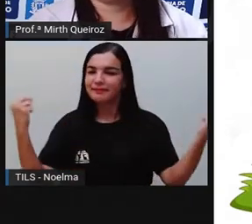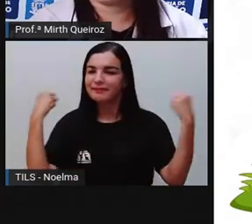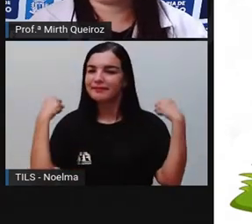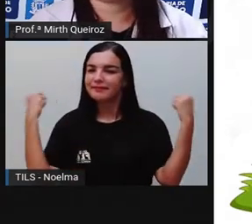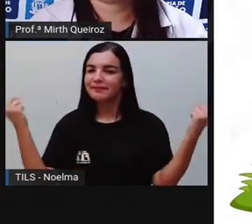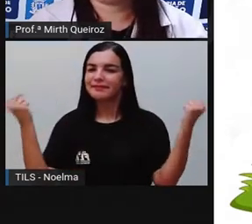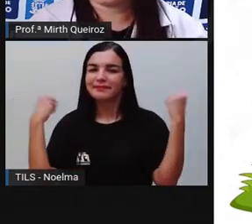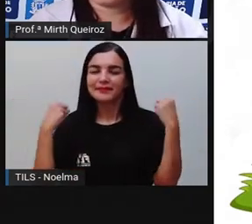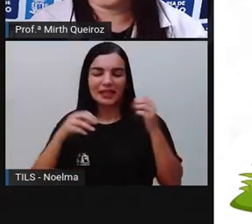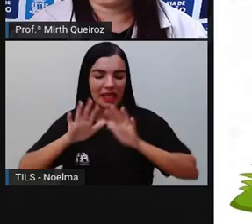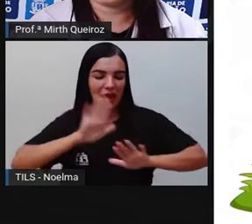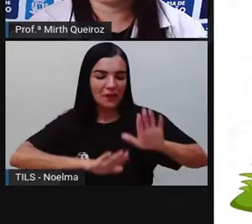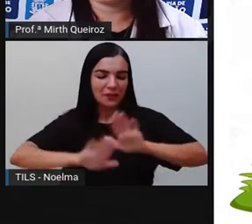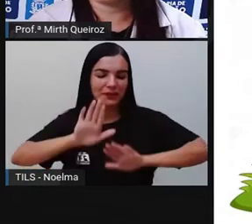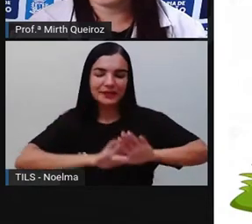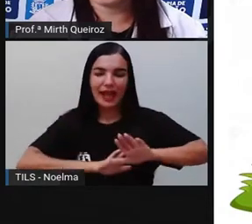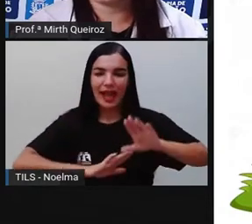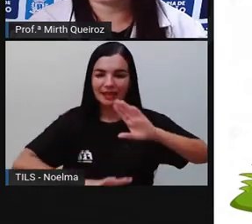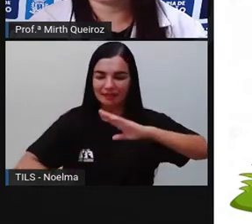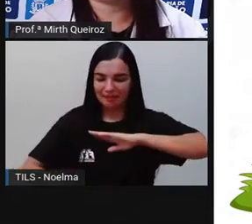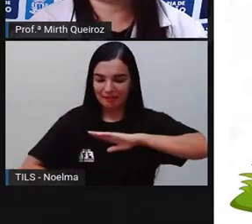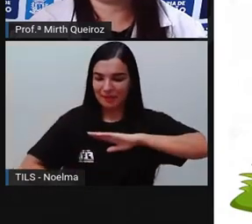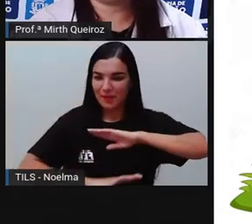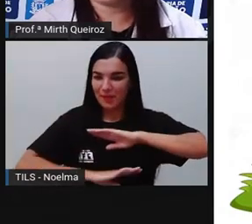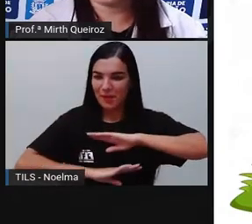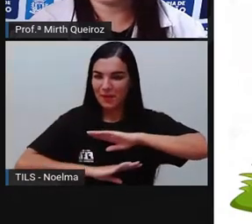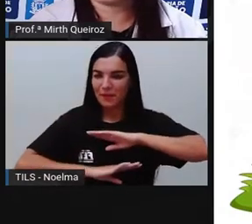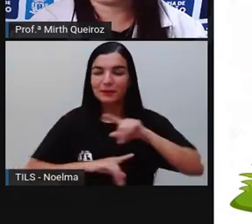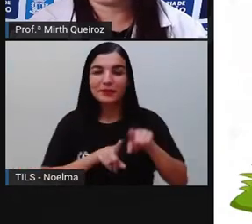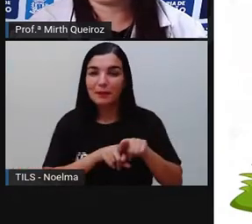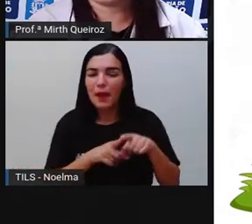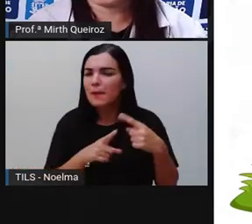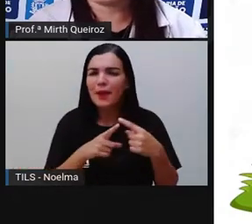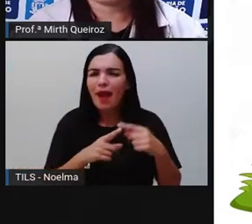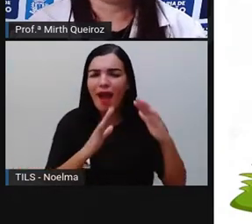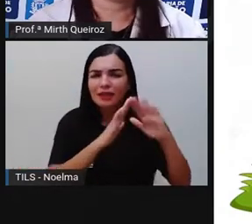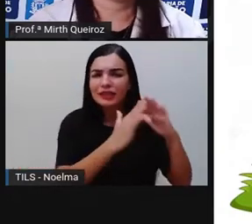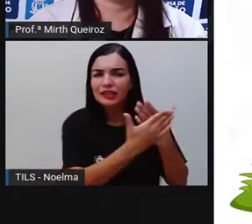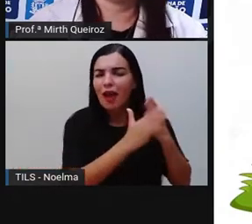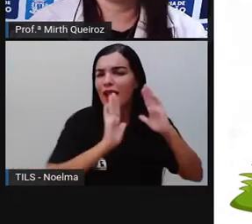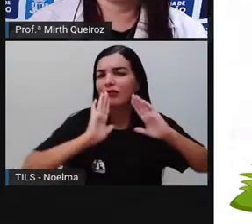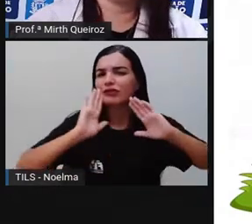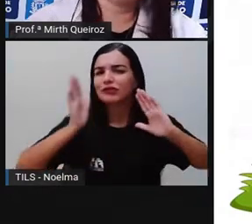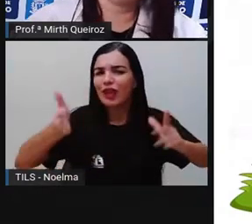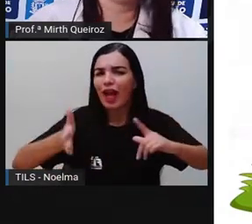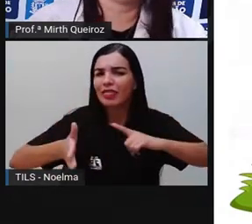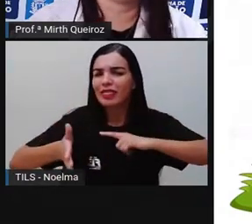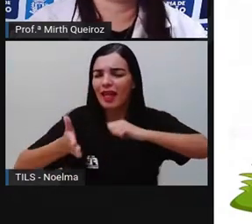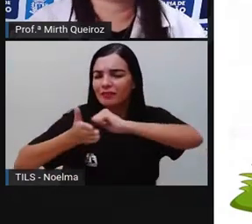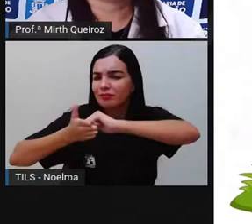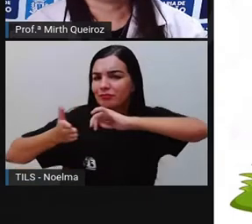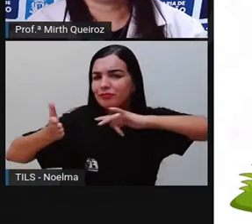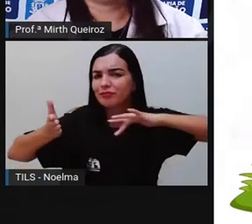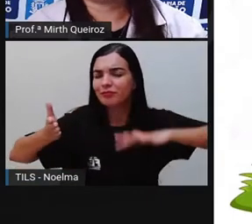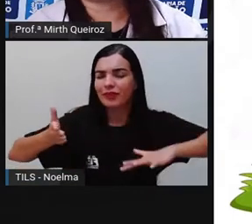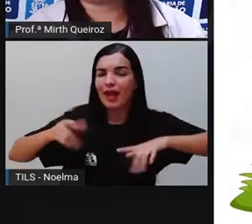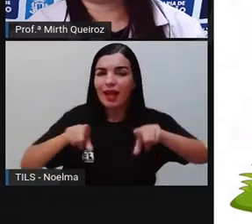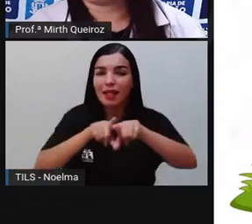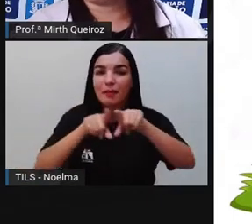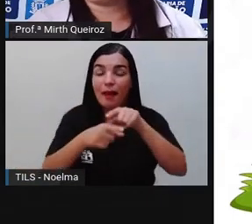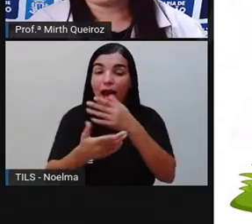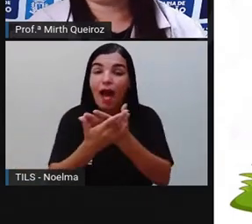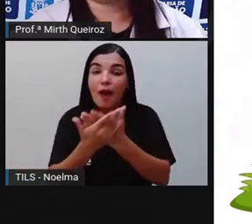se cuidar melhor, né? Porque na escola você já desenvolvia esse tipo de atividade nas aulas de educação física, ou